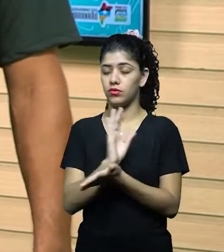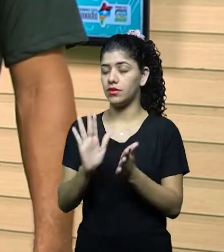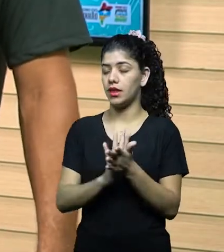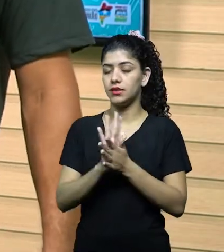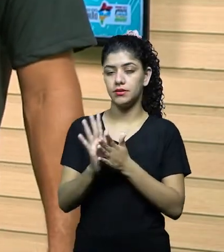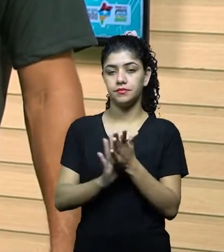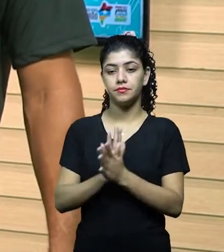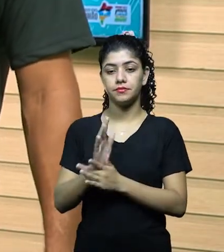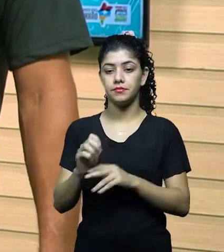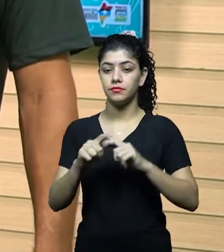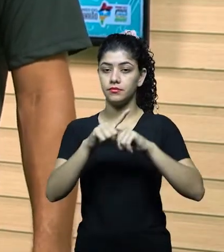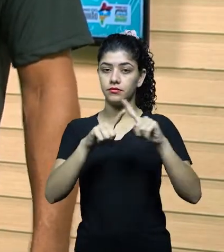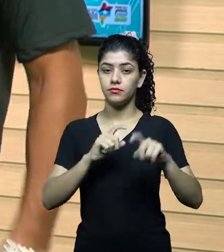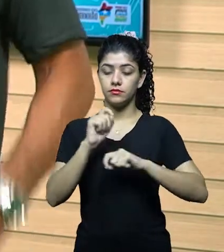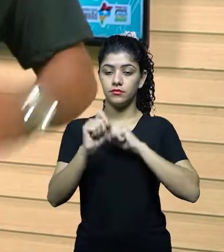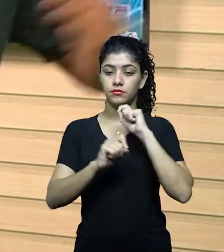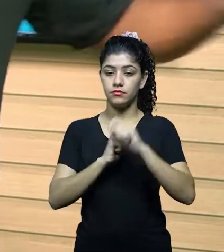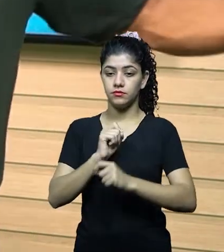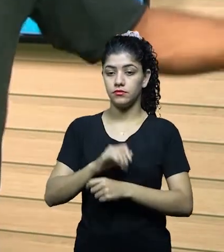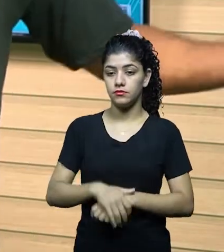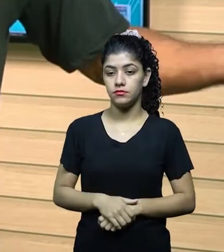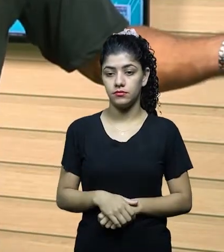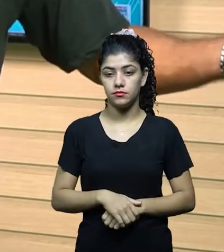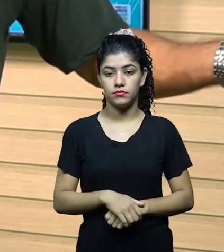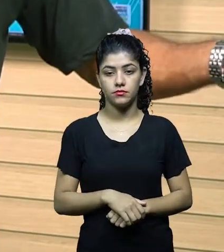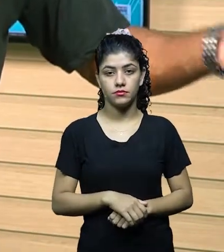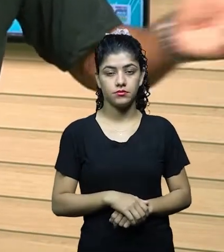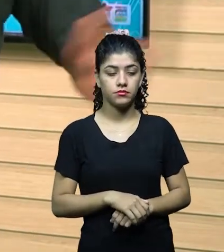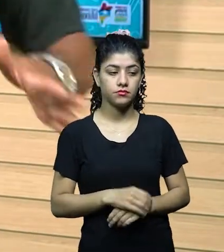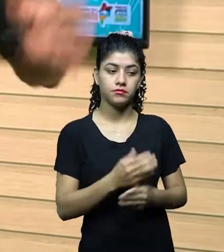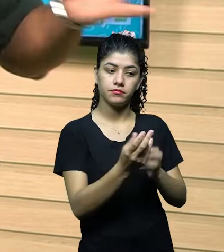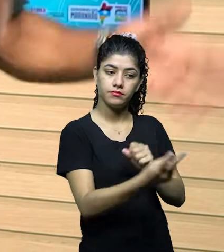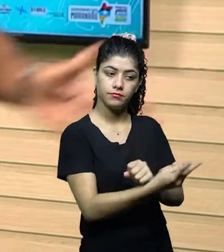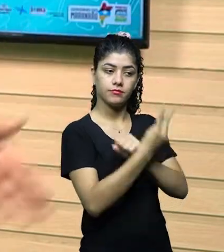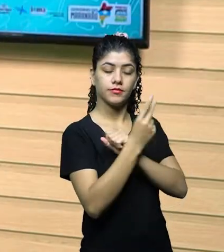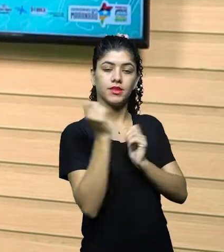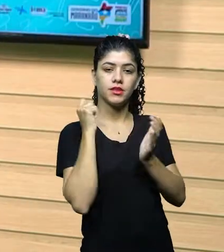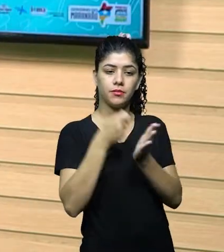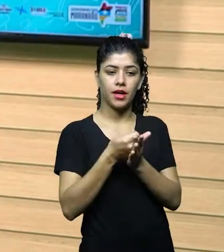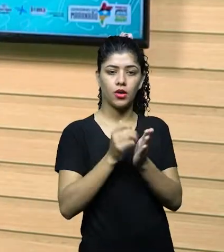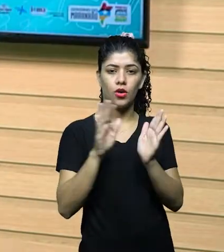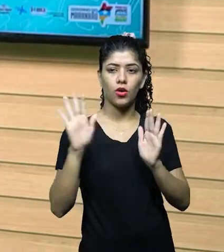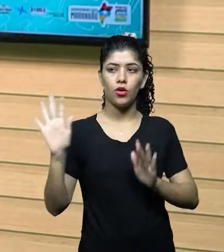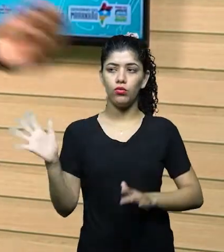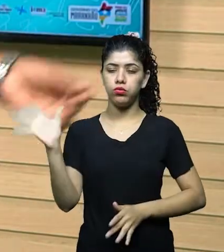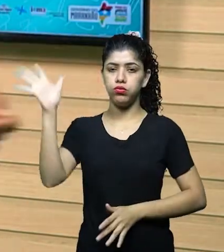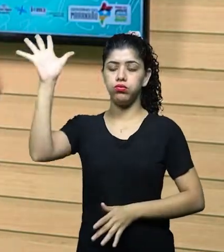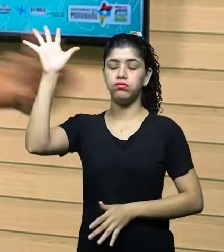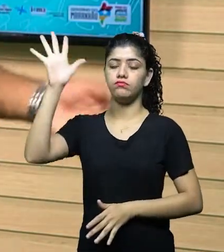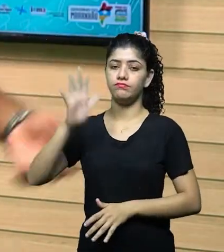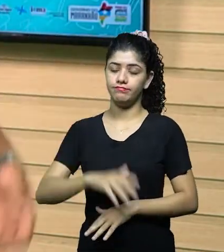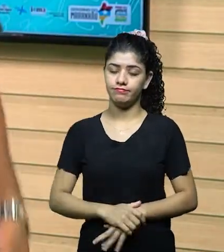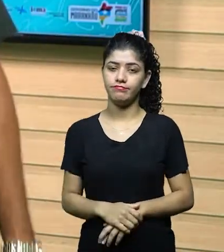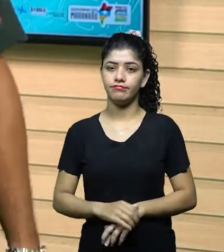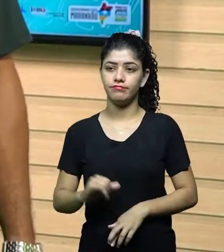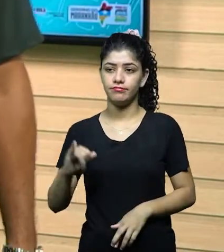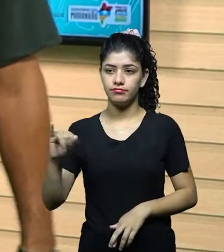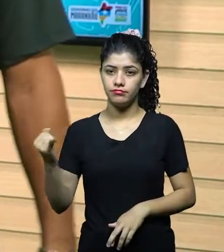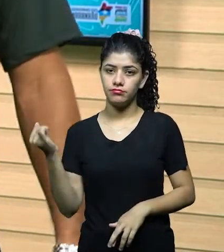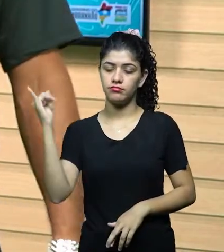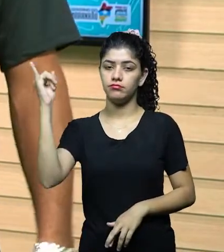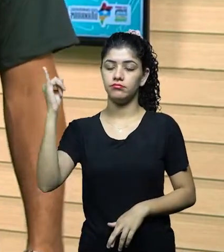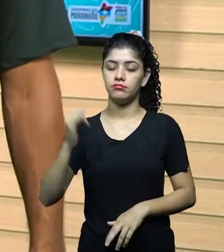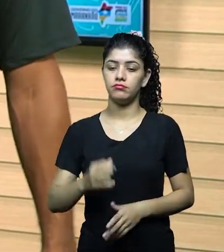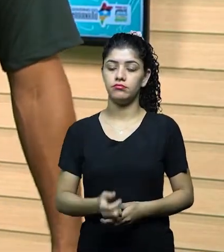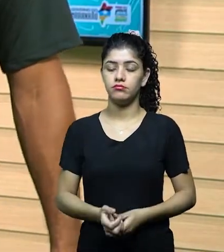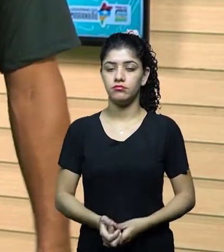né? Mas, se você pega dinheiro emprestado do banco, você paga muito. Você paga muita despesa financeira, muito juro